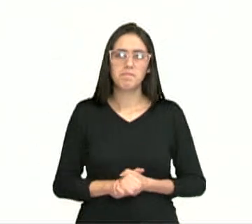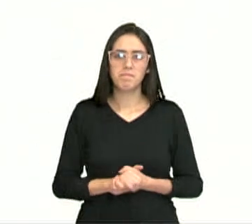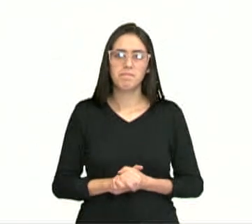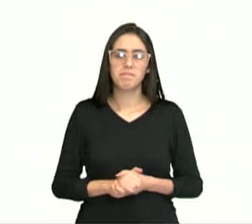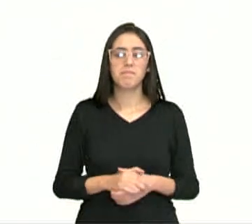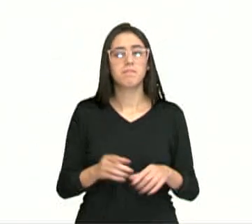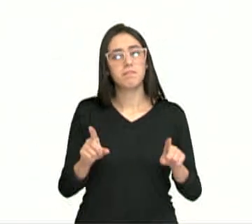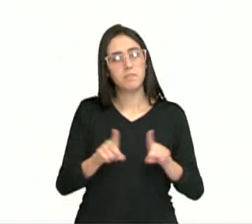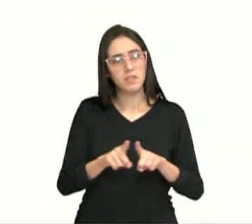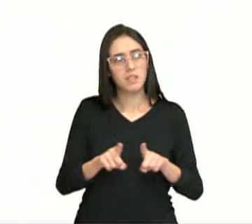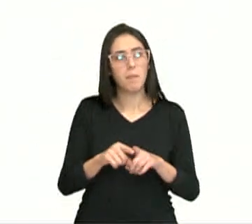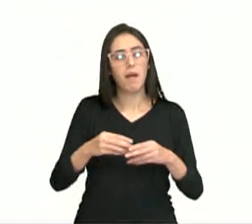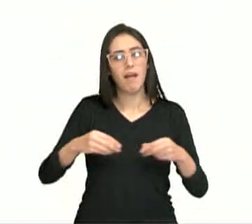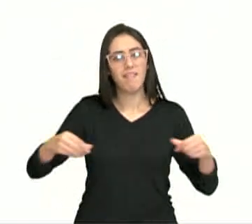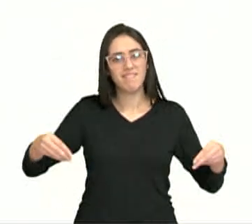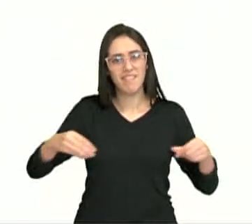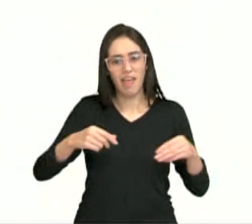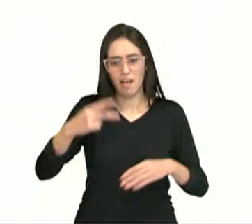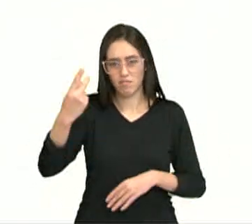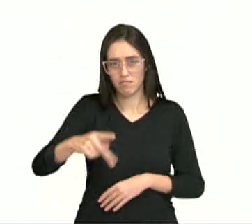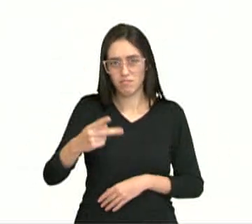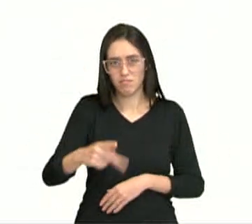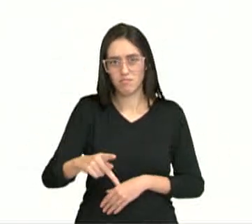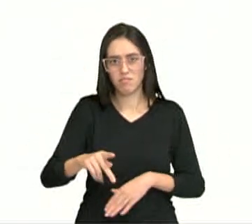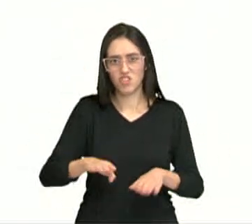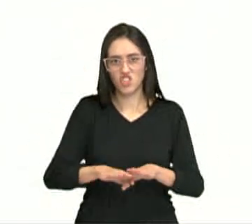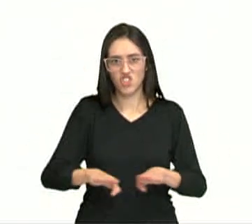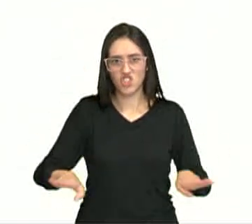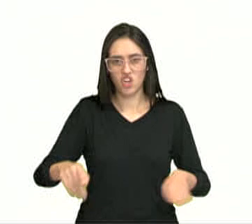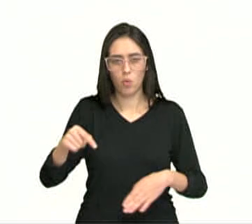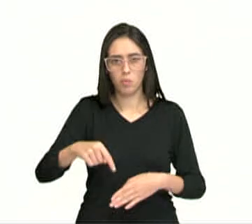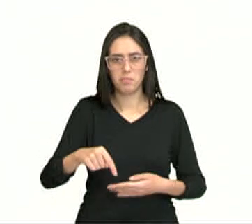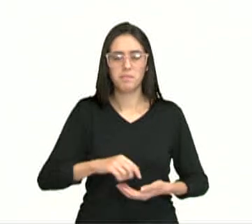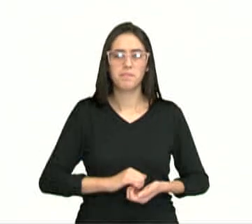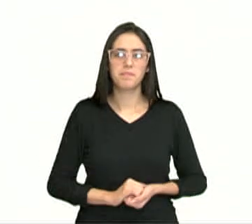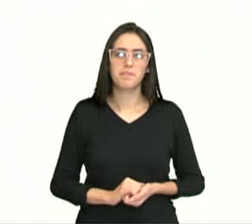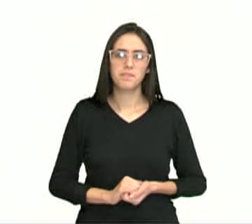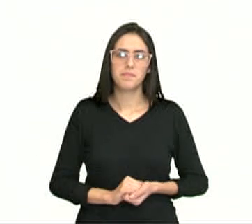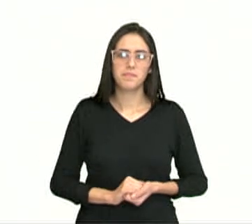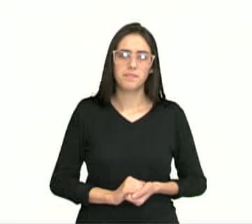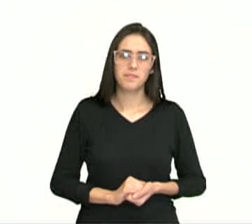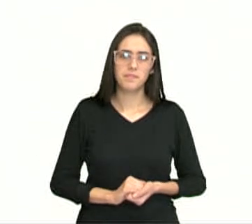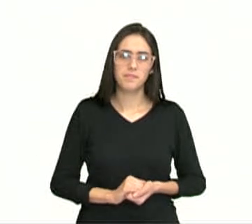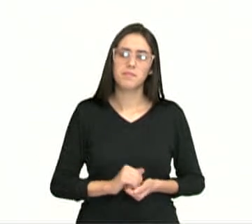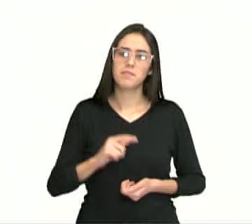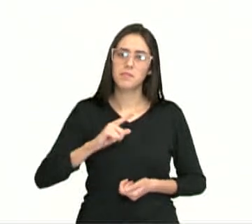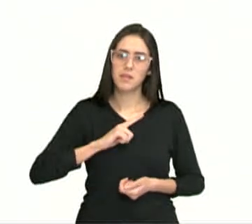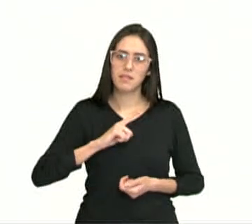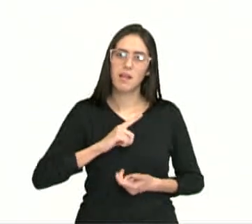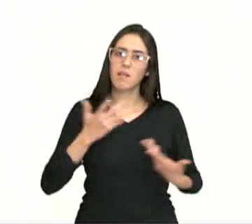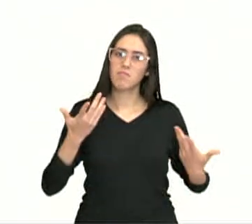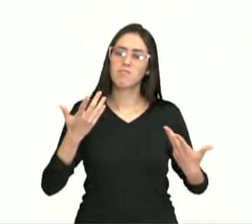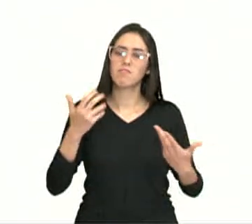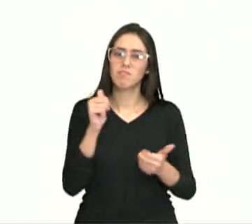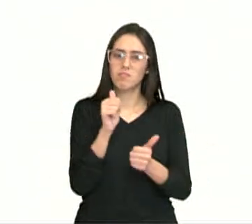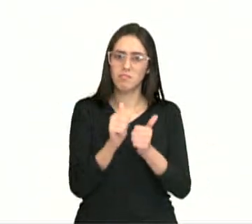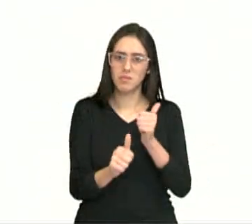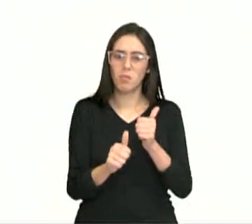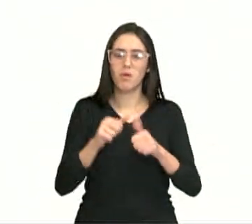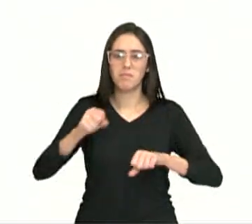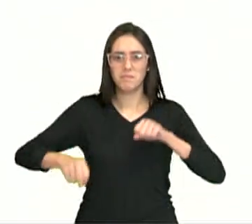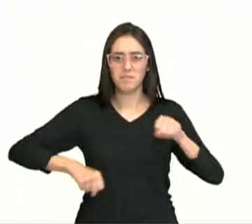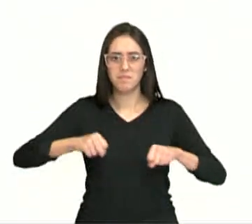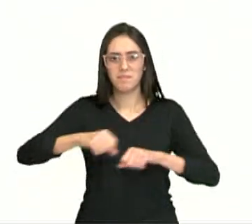e terrestres, que são as práticas realizadas na terra. As práticas de mountain bike, então, estão